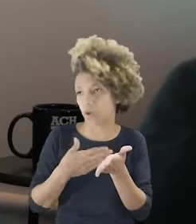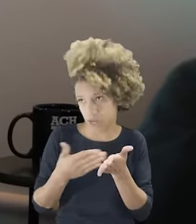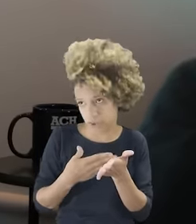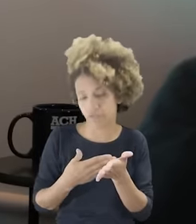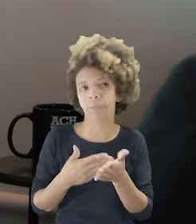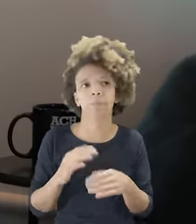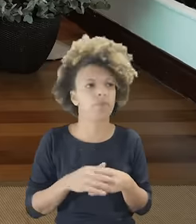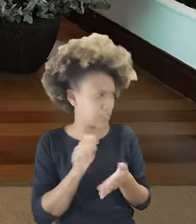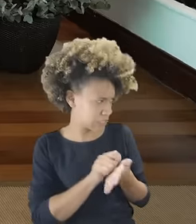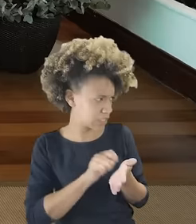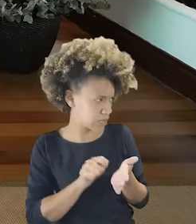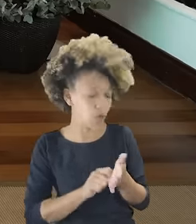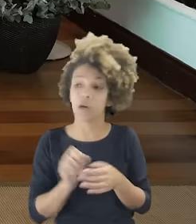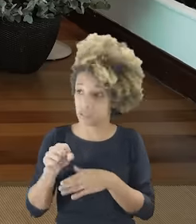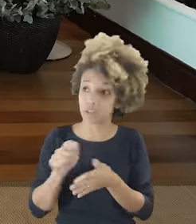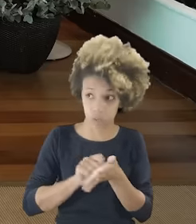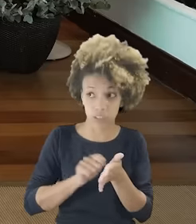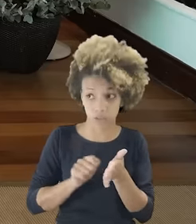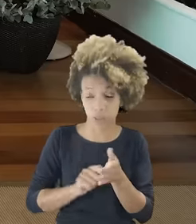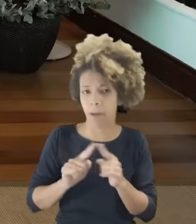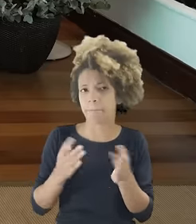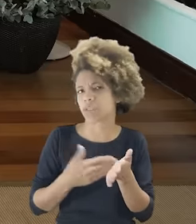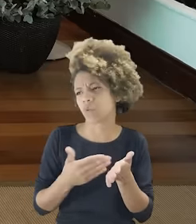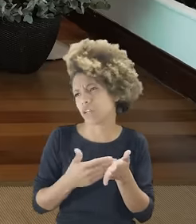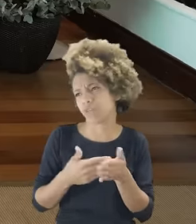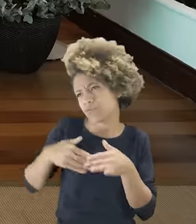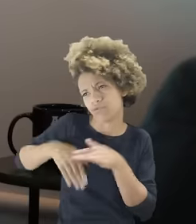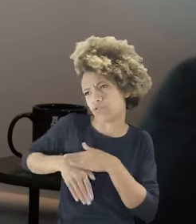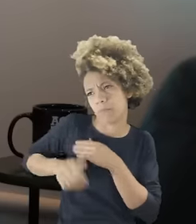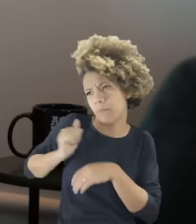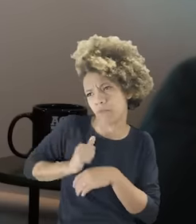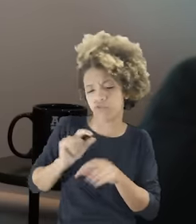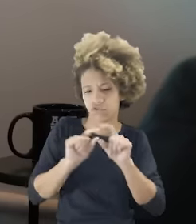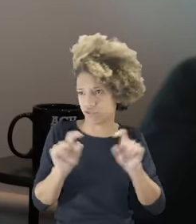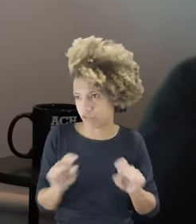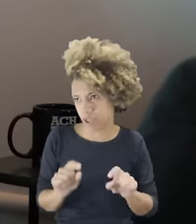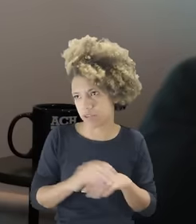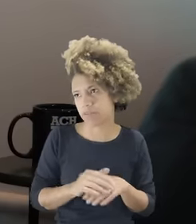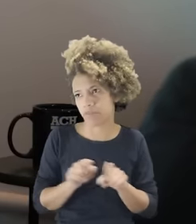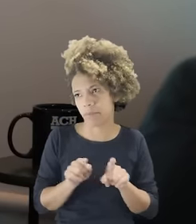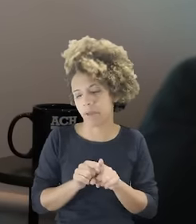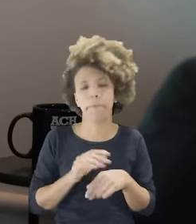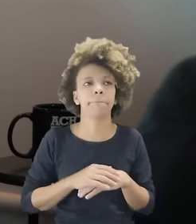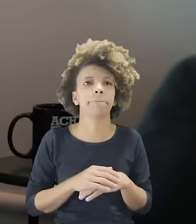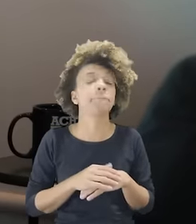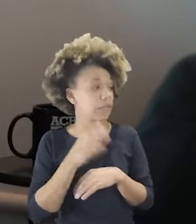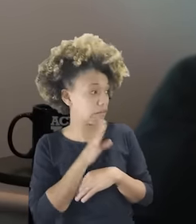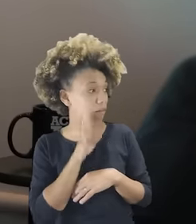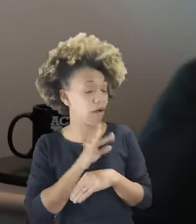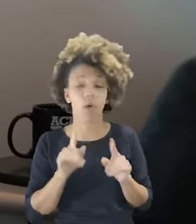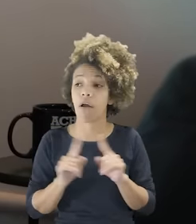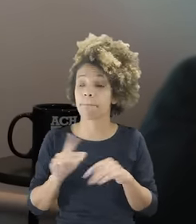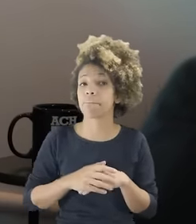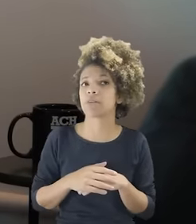vai sair o livro aí você escreveu o livro eu tô escrevendo mas é um livro de bolso é um livro de frases Então vai ser pela banca do minhoca E